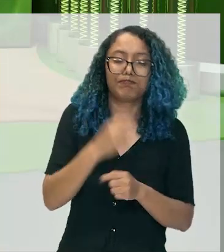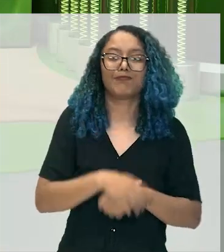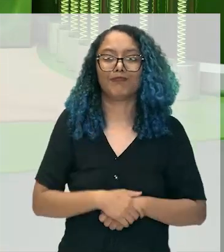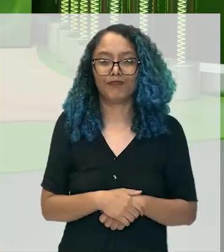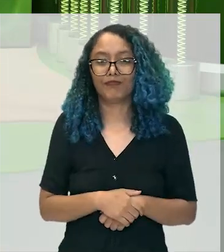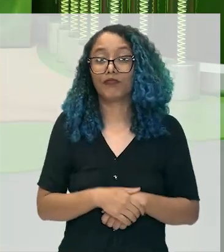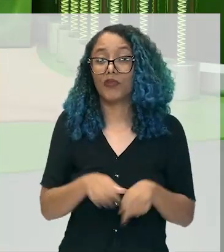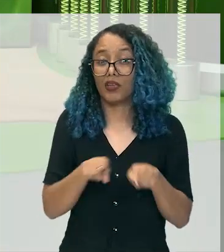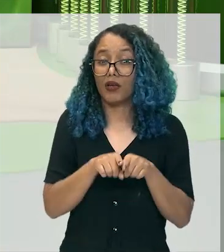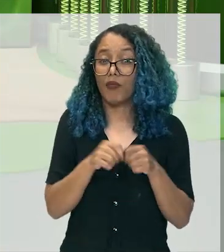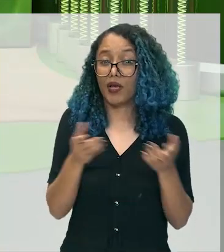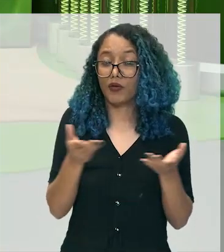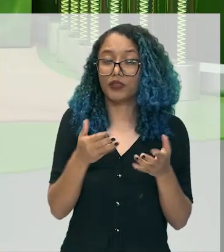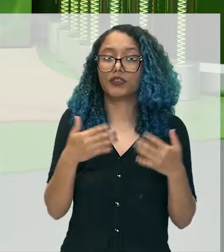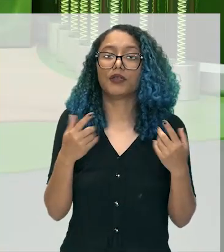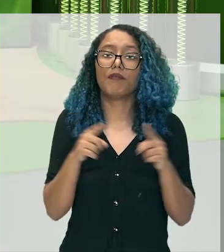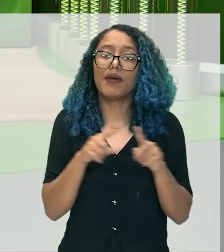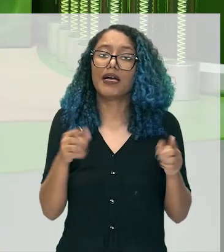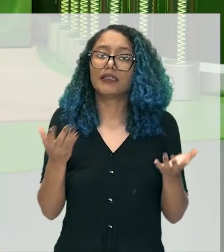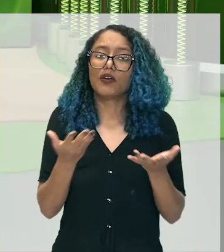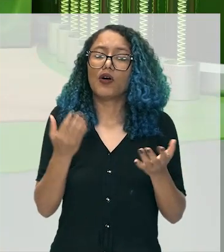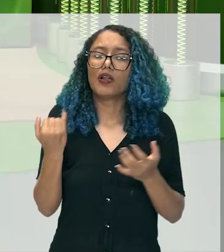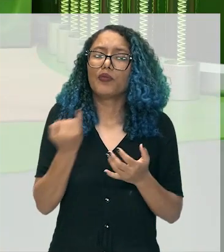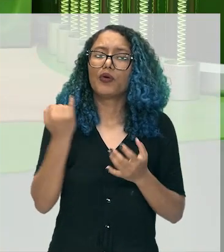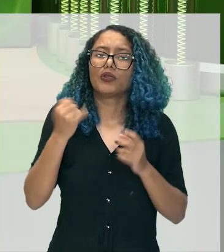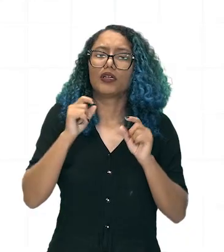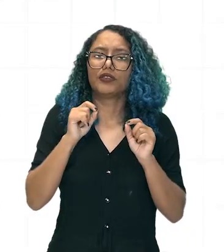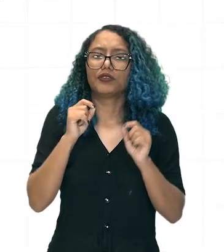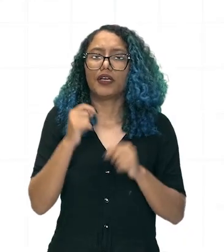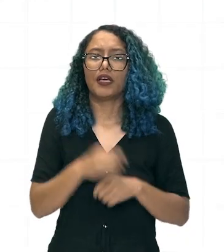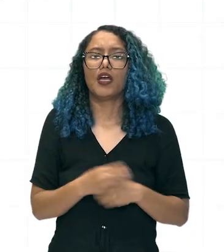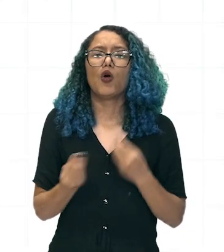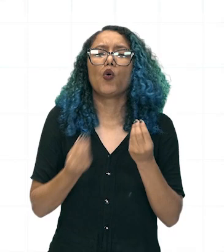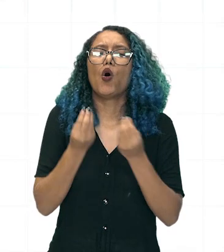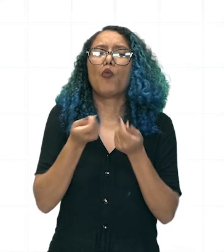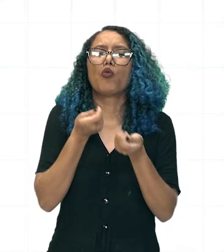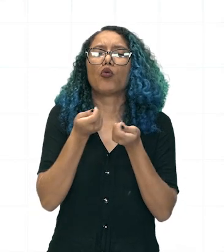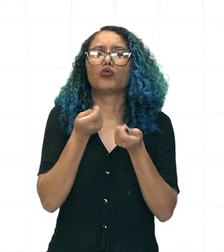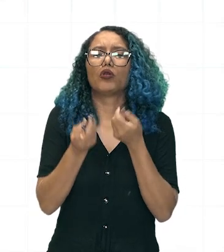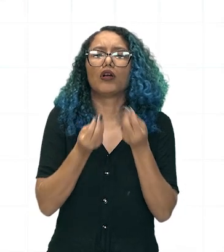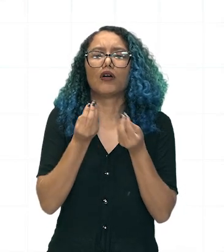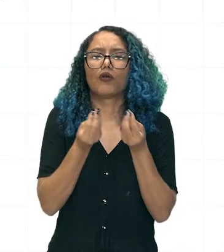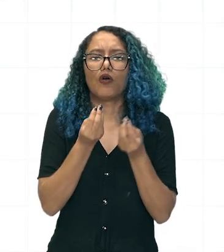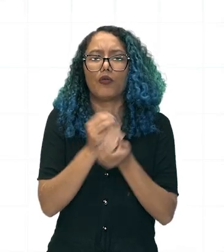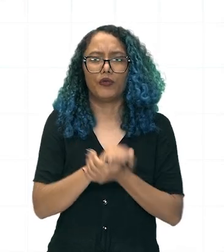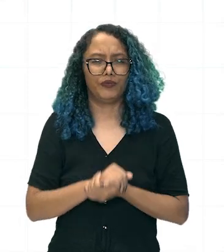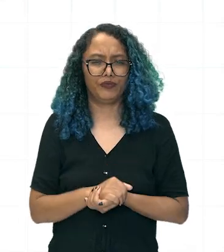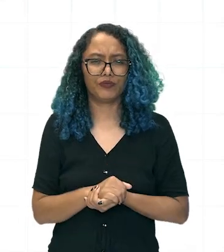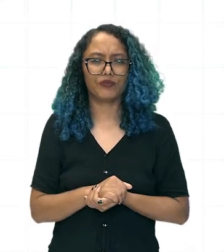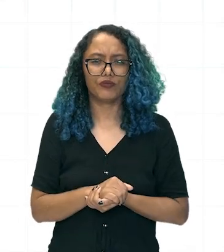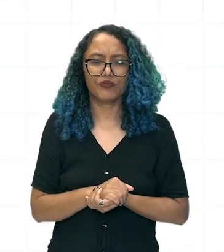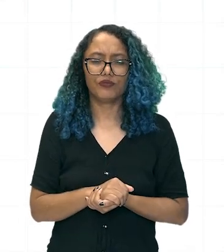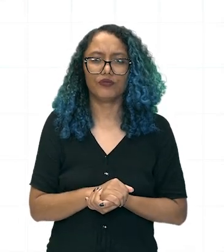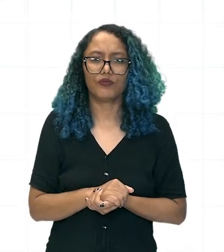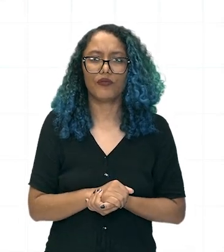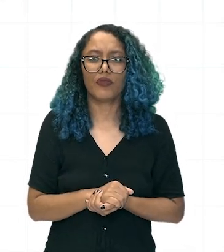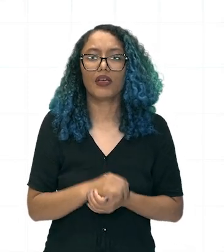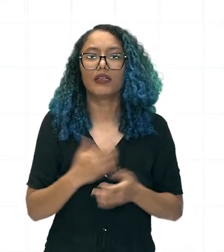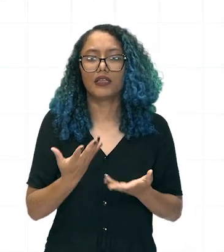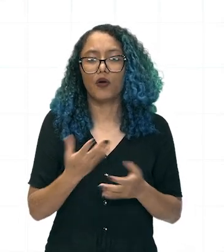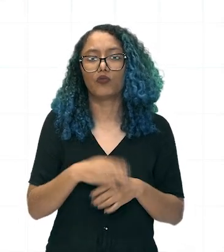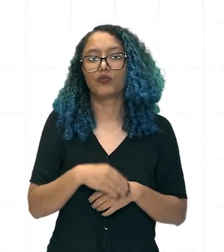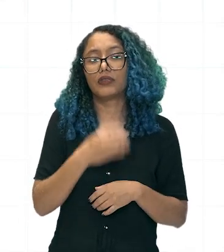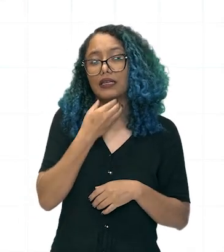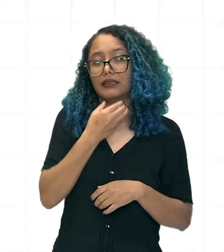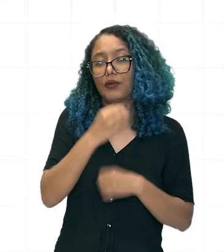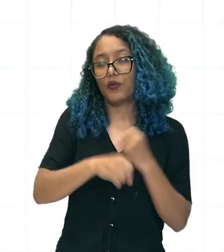temos, tá bom? Então, é importante agora nós vermos como atenuar as mudanças climáticas. Então, em dezembro